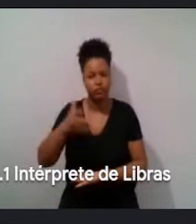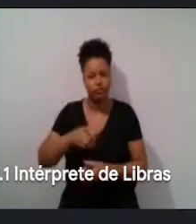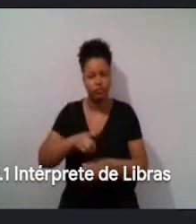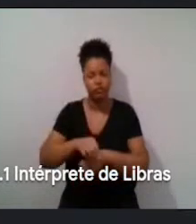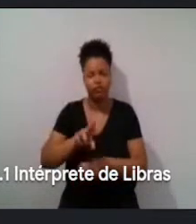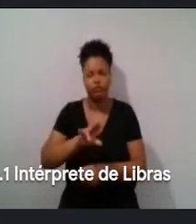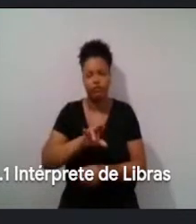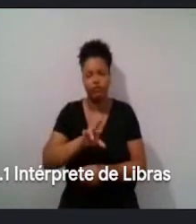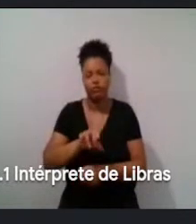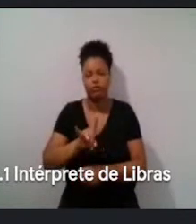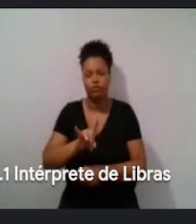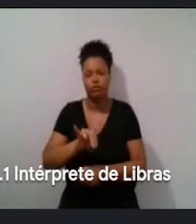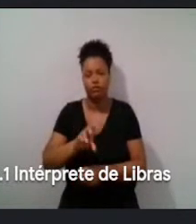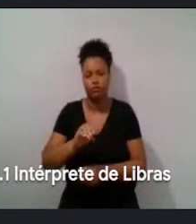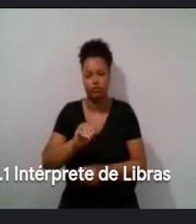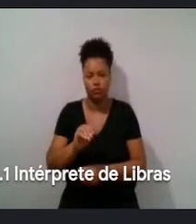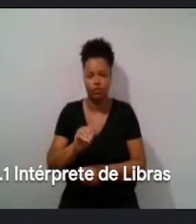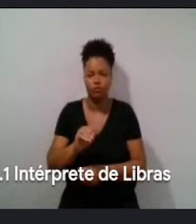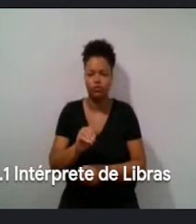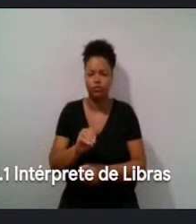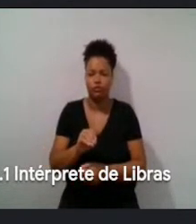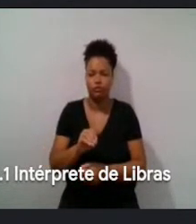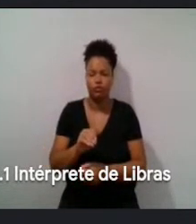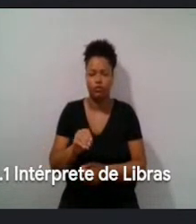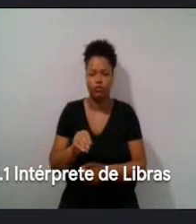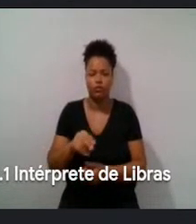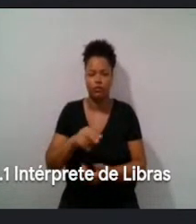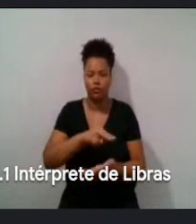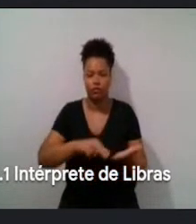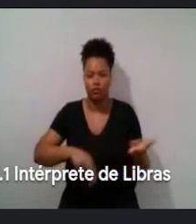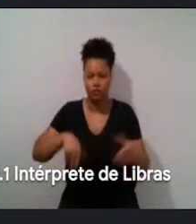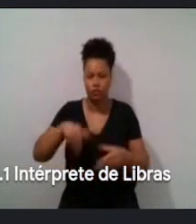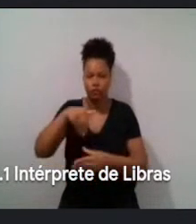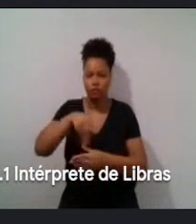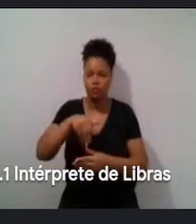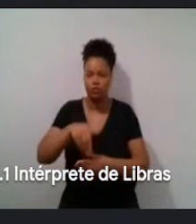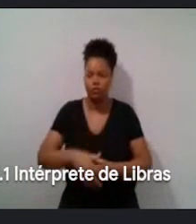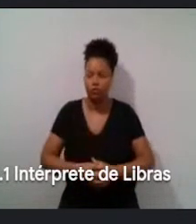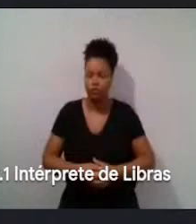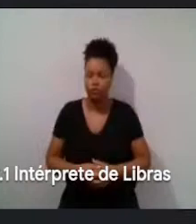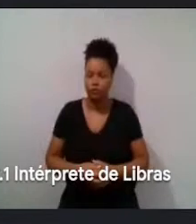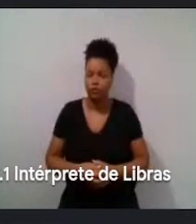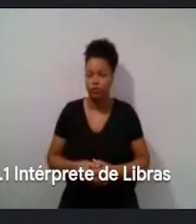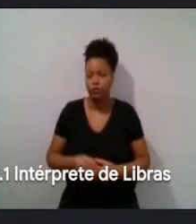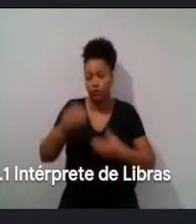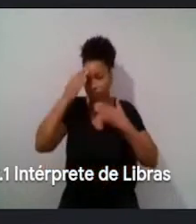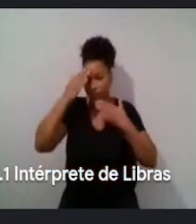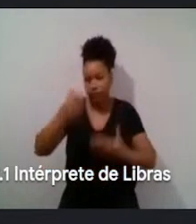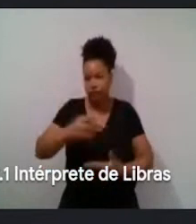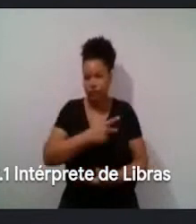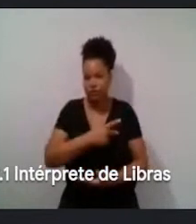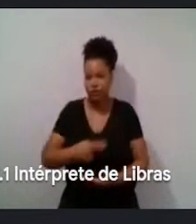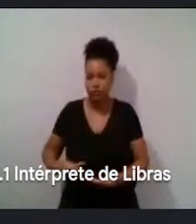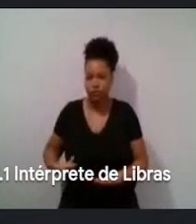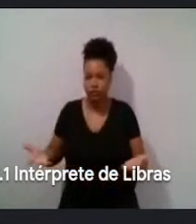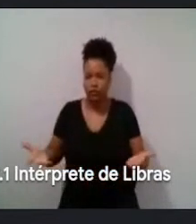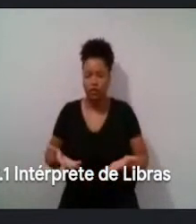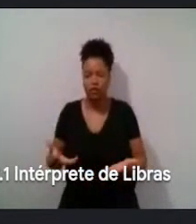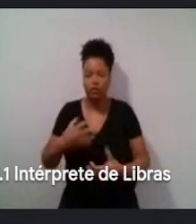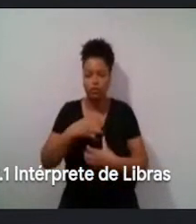Menezes dos Santos, para a leitura do seu voto. Obrigado, presidente. Agora me sentindo um